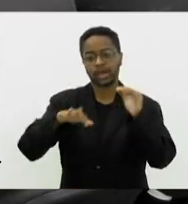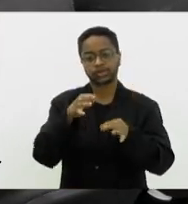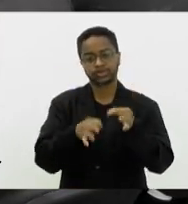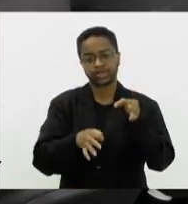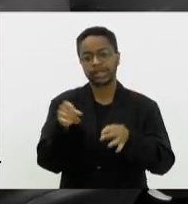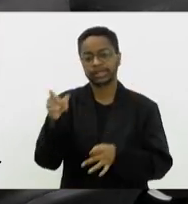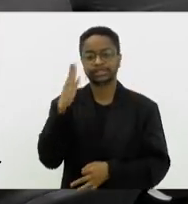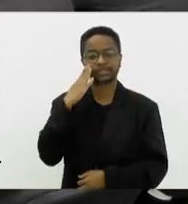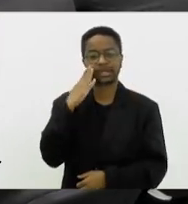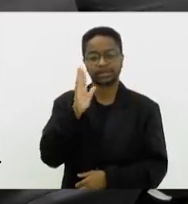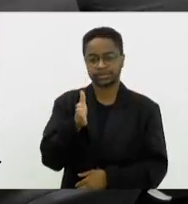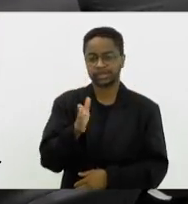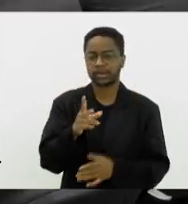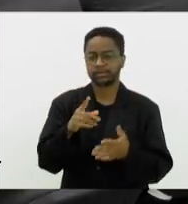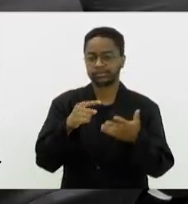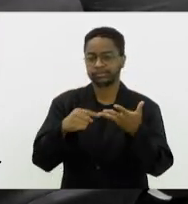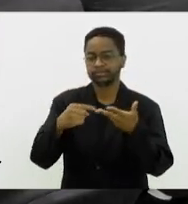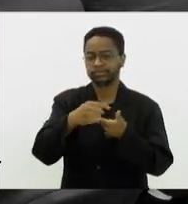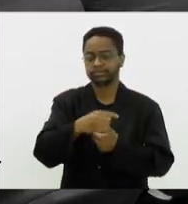está na ponta da língua.